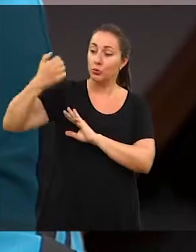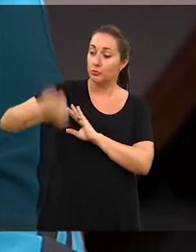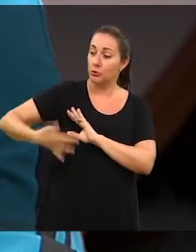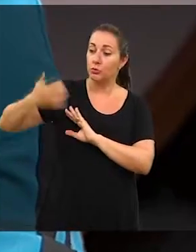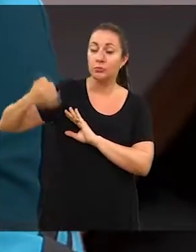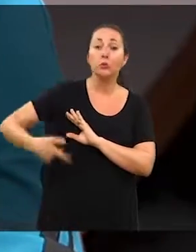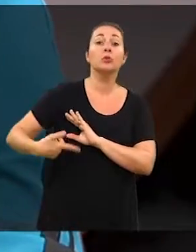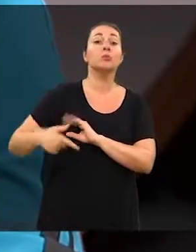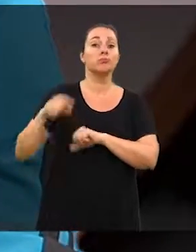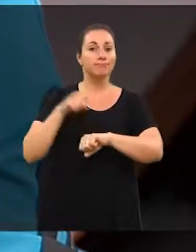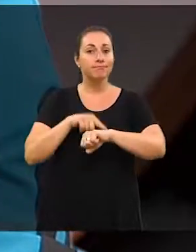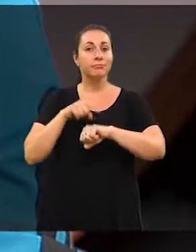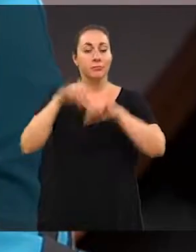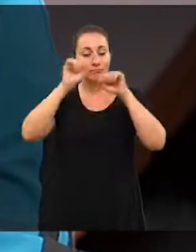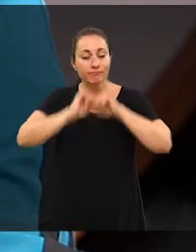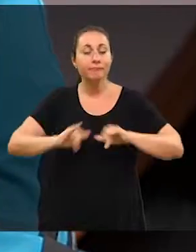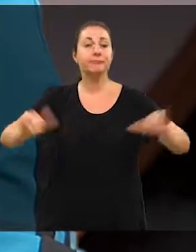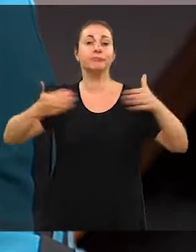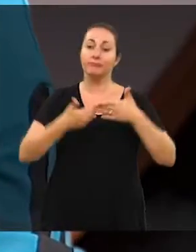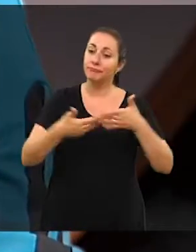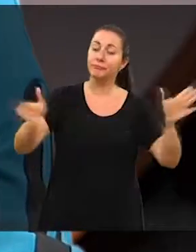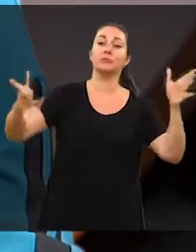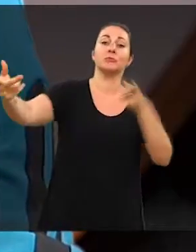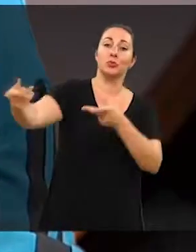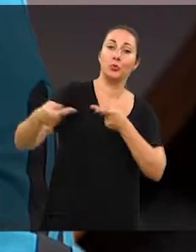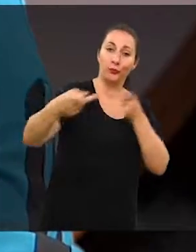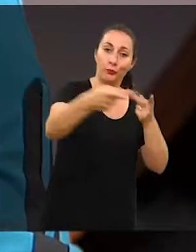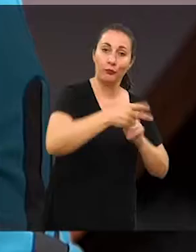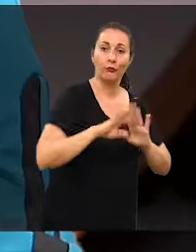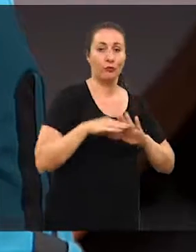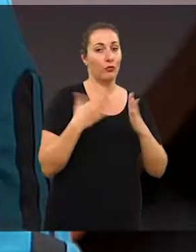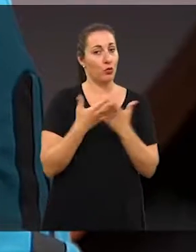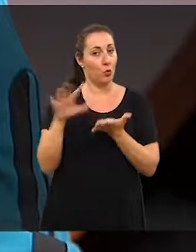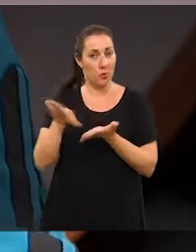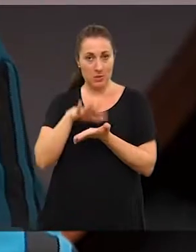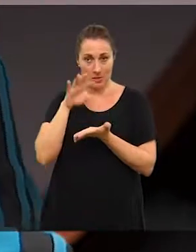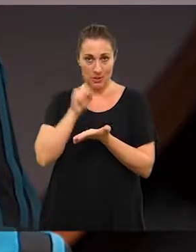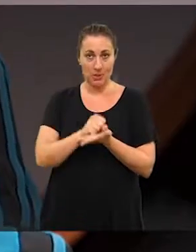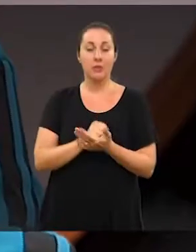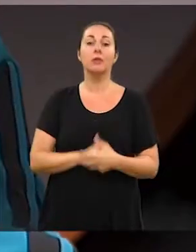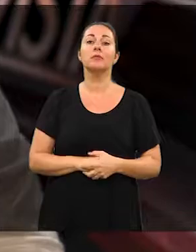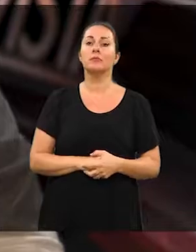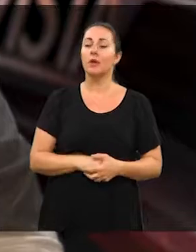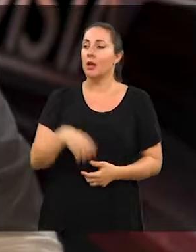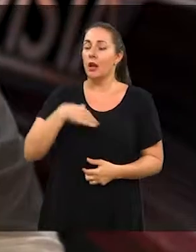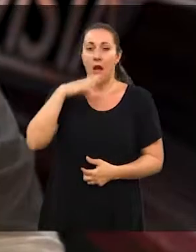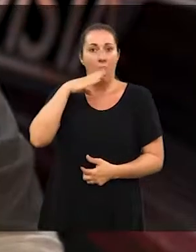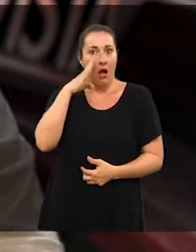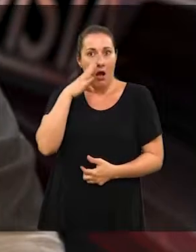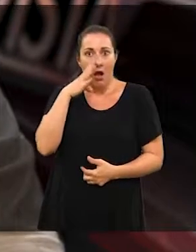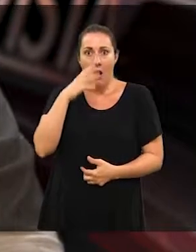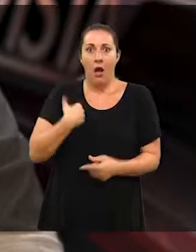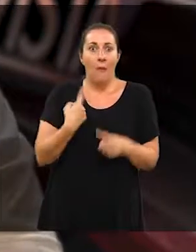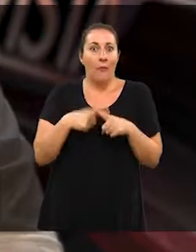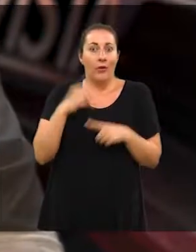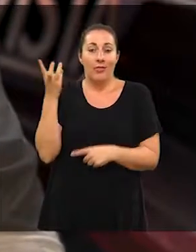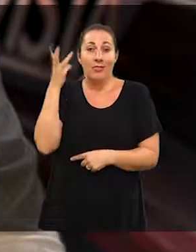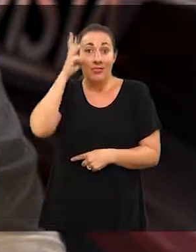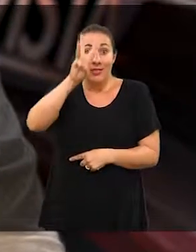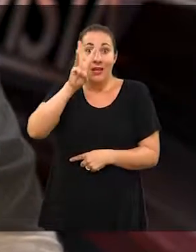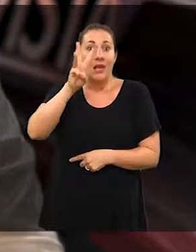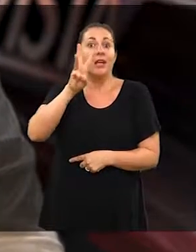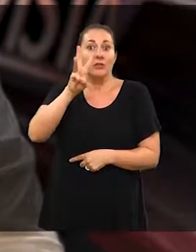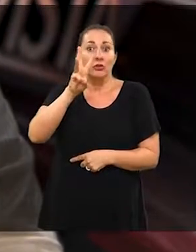sua parte e nós lançamos naquele dia então o convite a todas as escolas. E foi incrível que a gente deu 3 dias